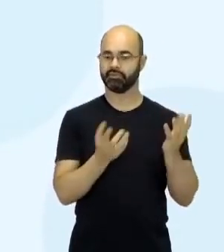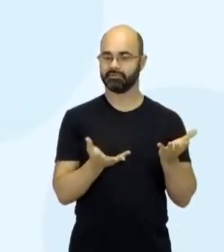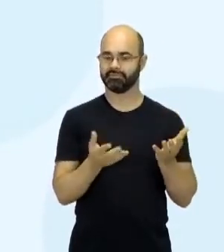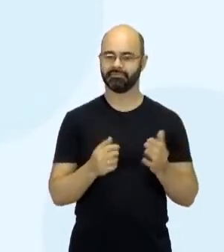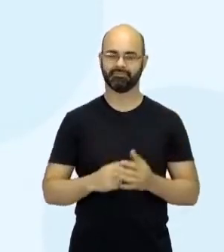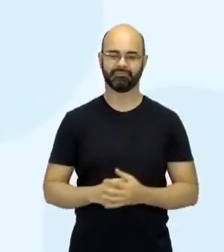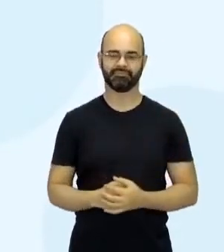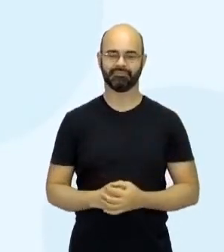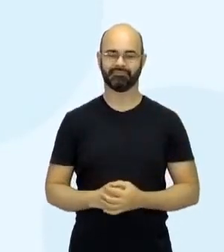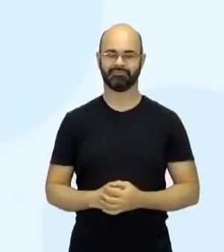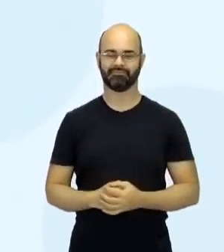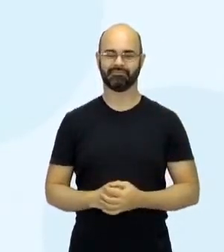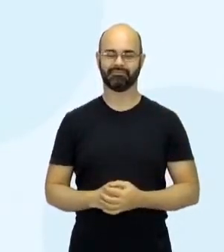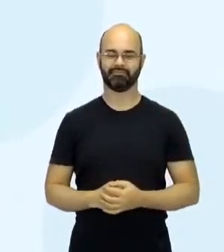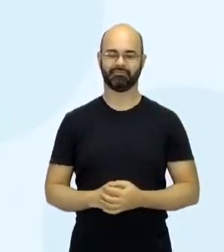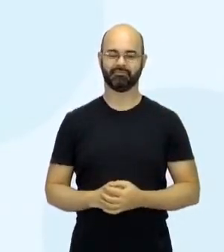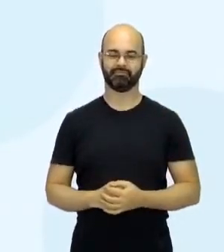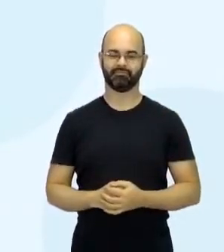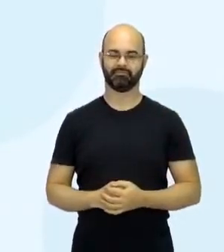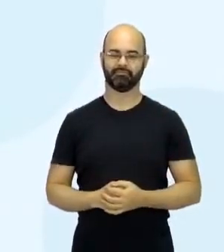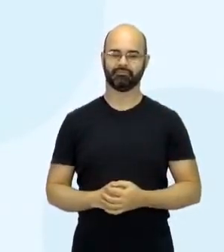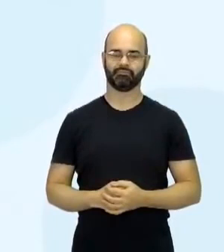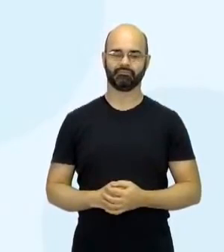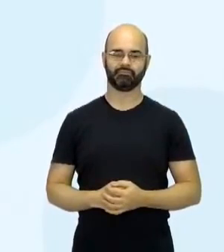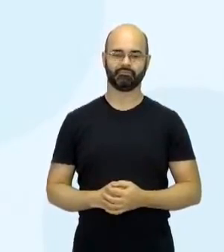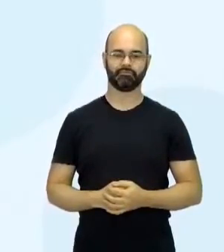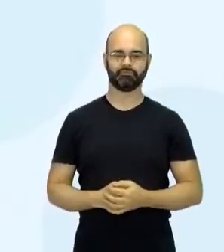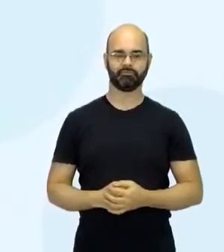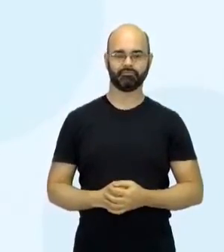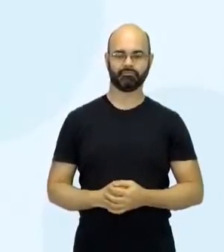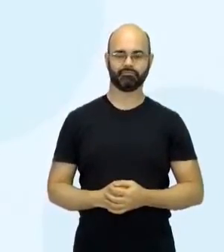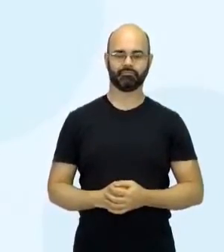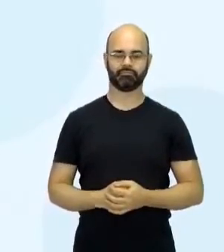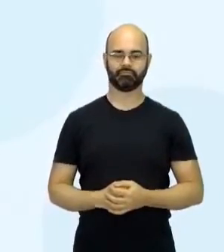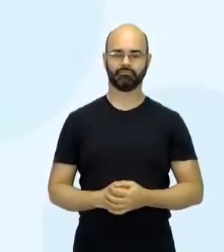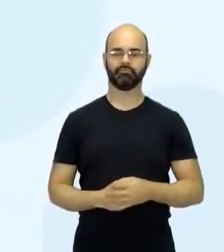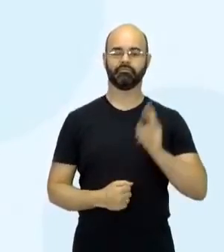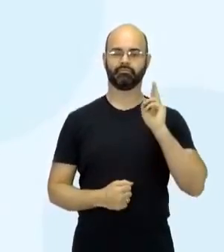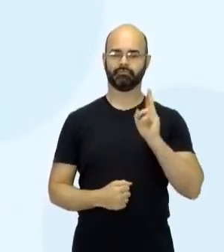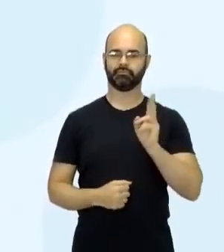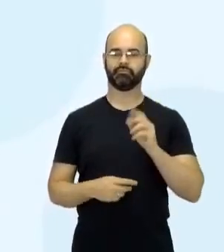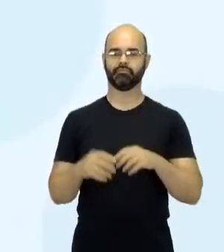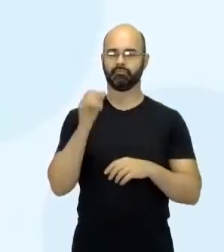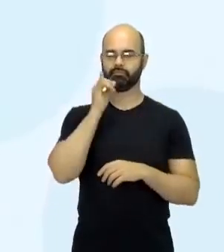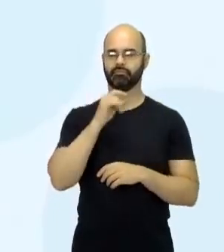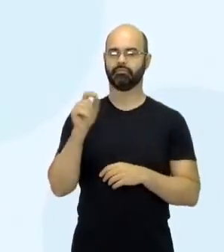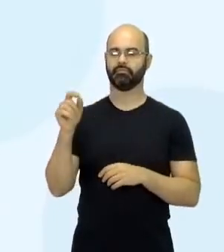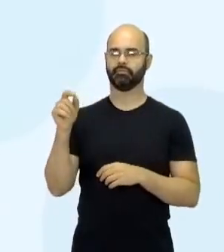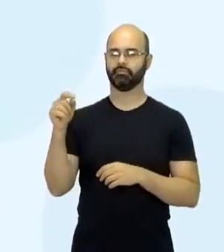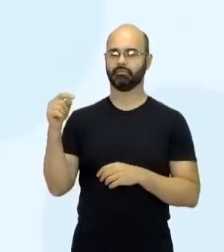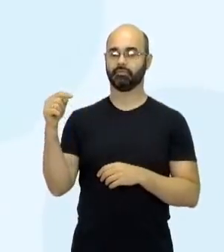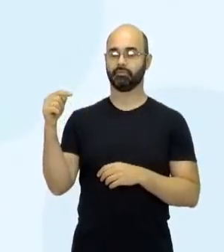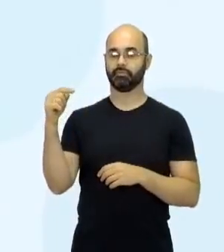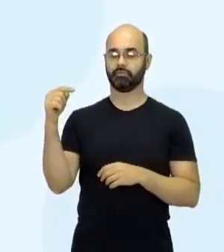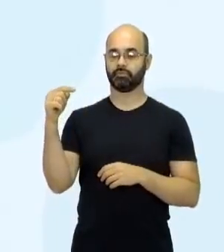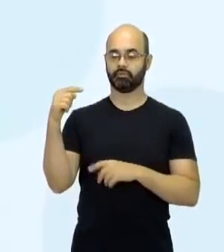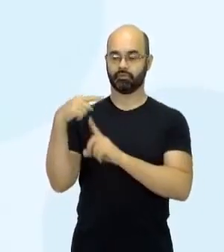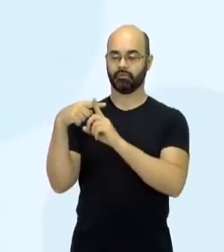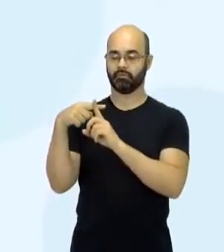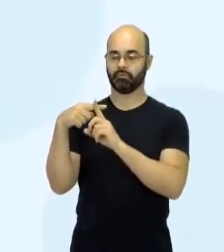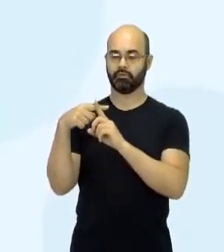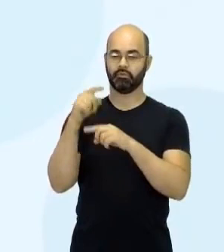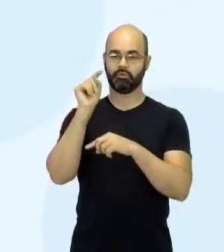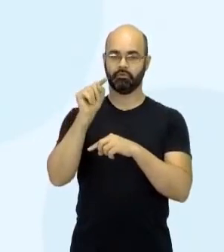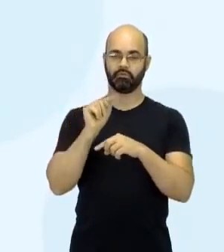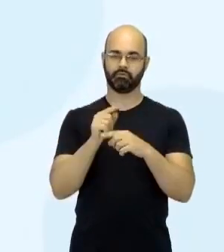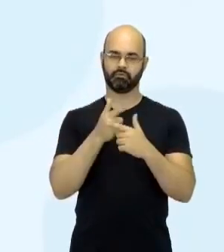fazer com o outro, né? De novo, os sinais aqui, ó, é uma divisão, tá? Sinais são diferentes.